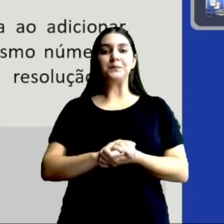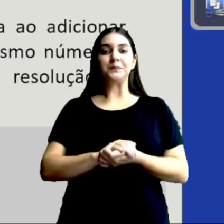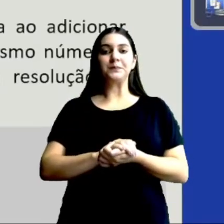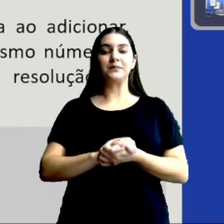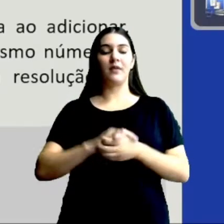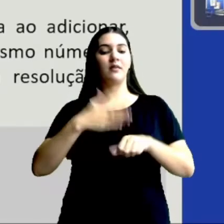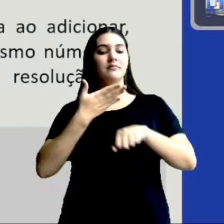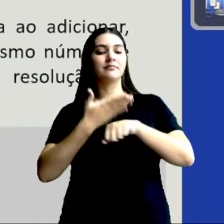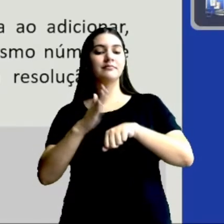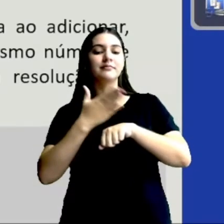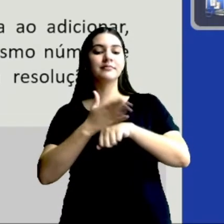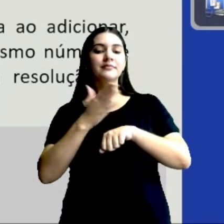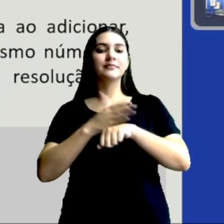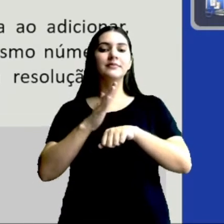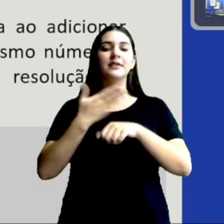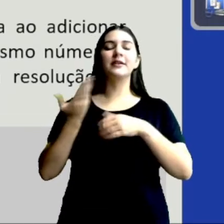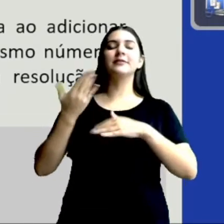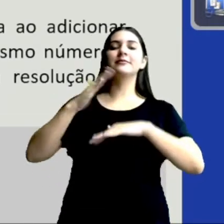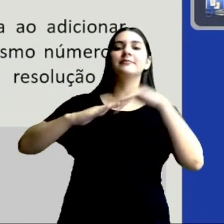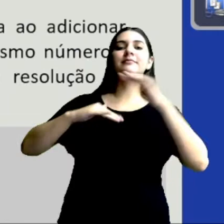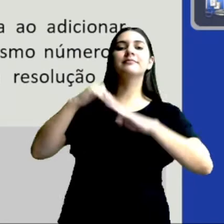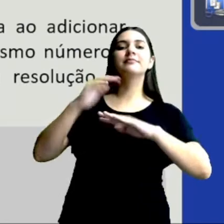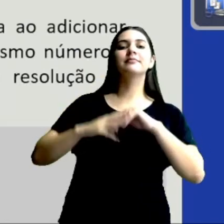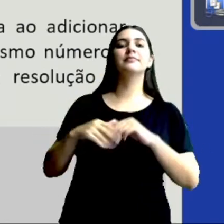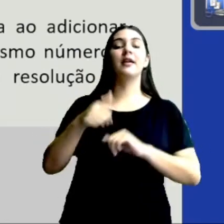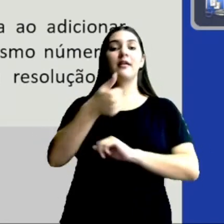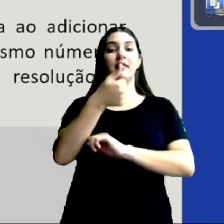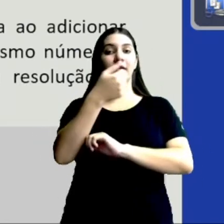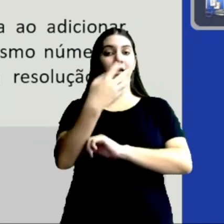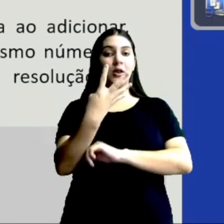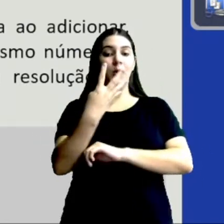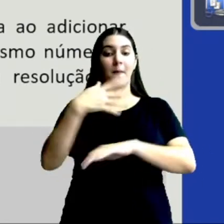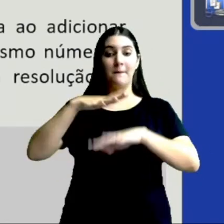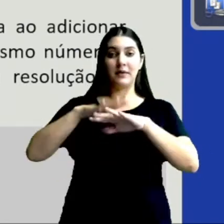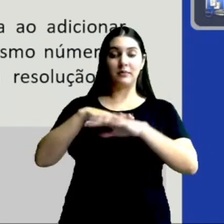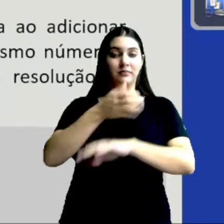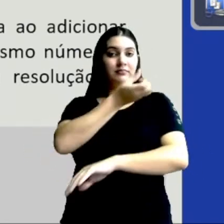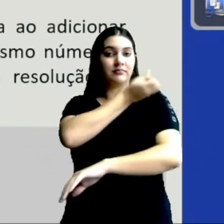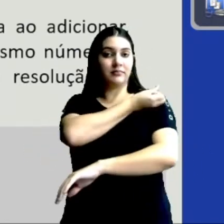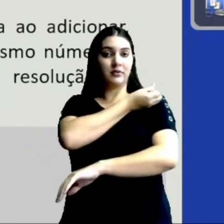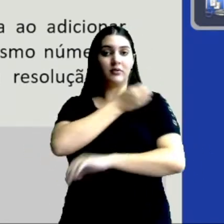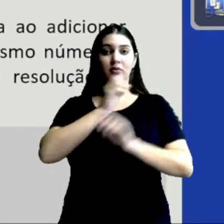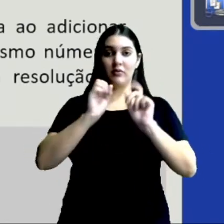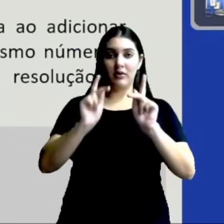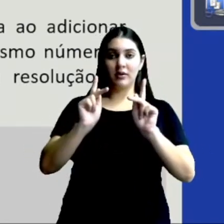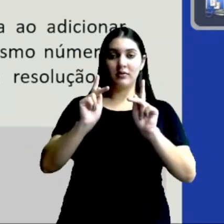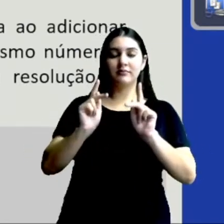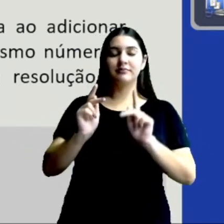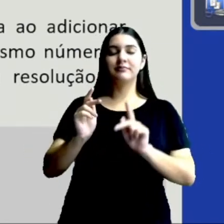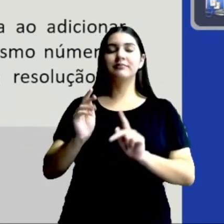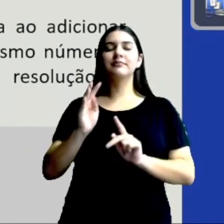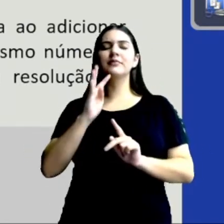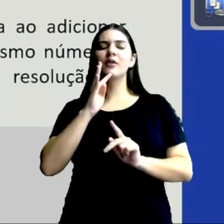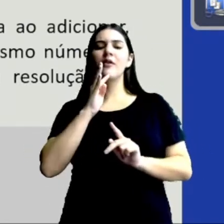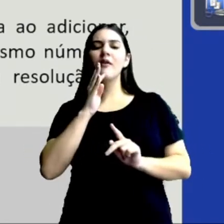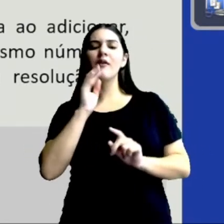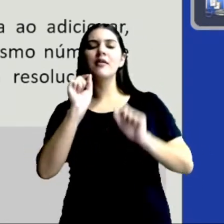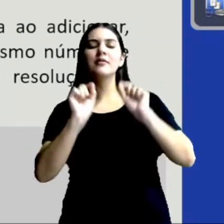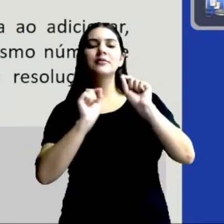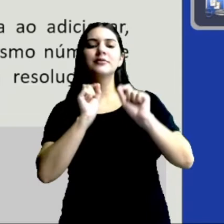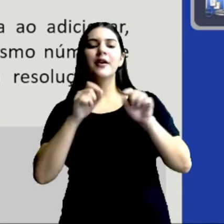estar treinando a habilidade 14 de matemática do 6º ano, tá? Que faz reconhecer a relação de